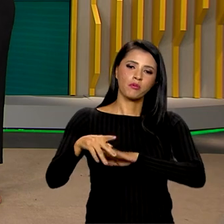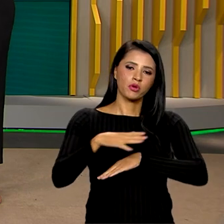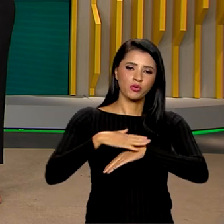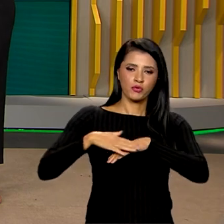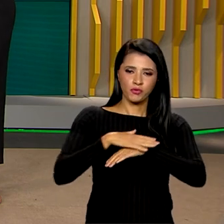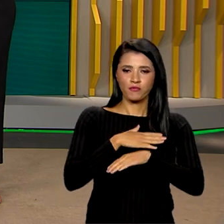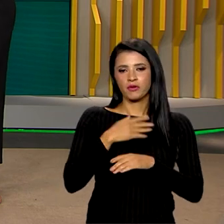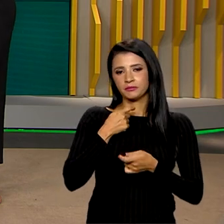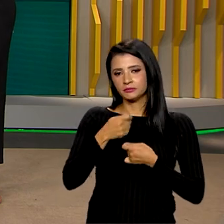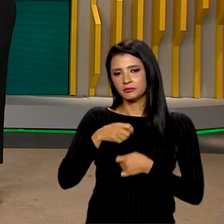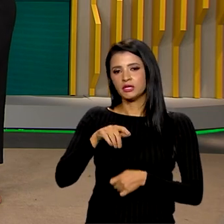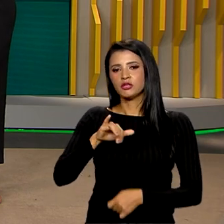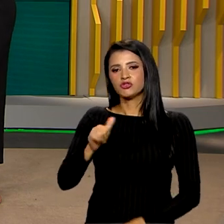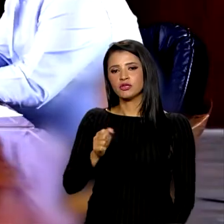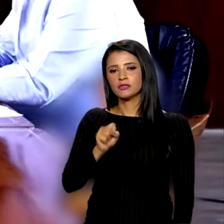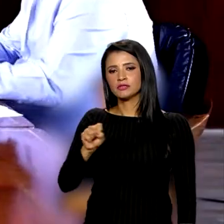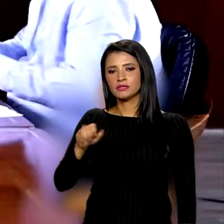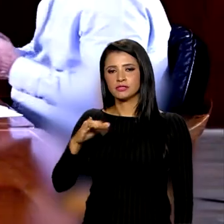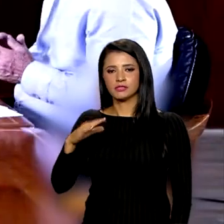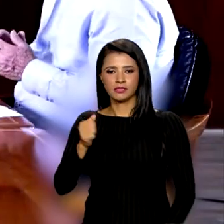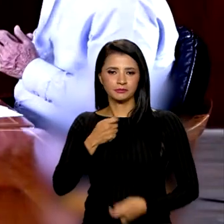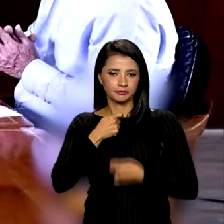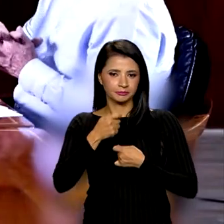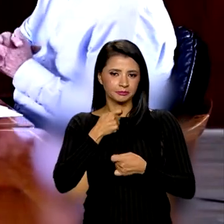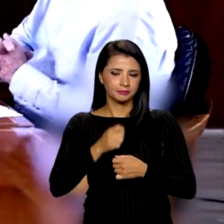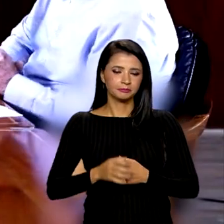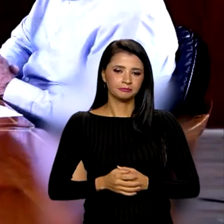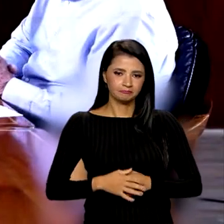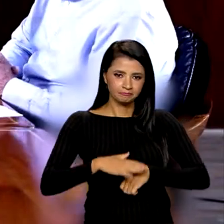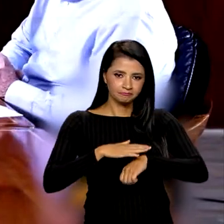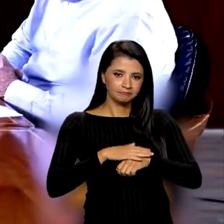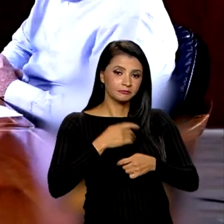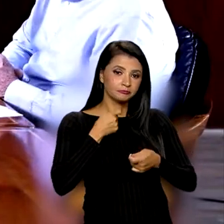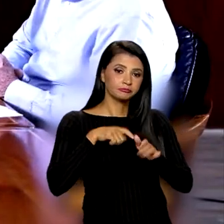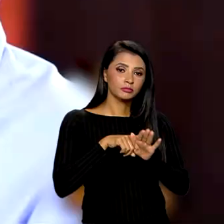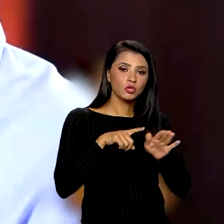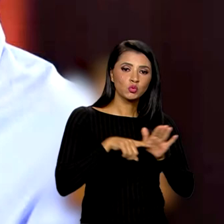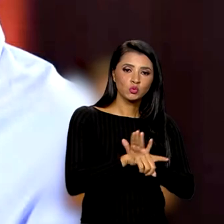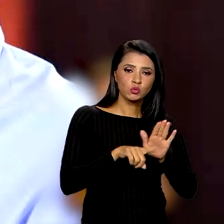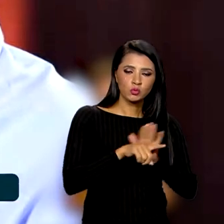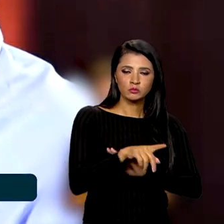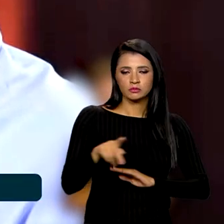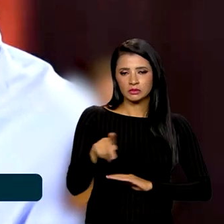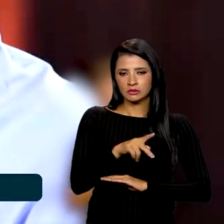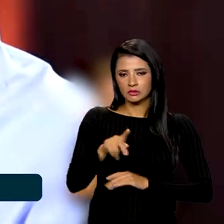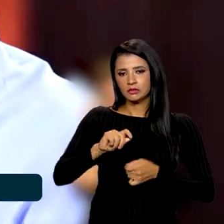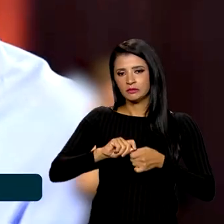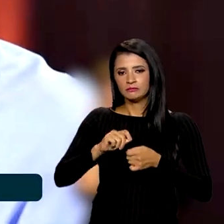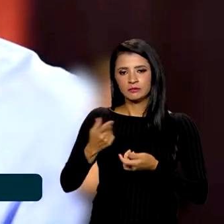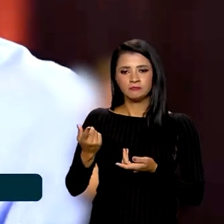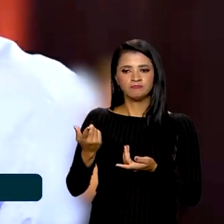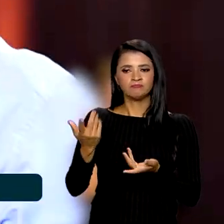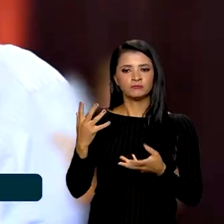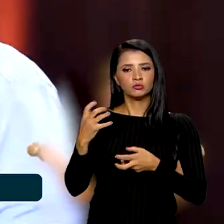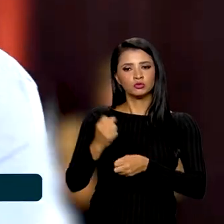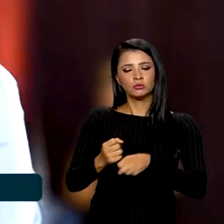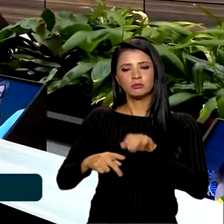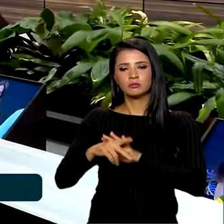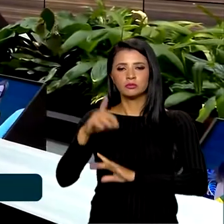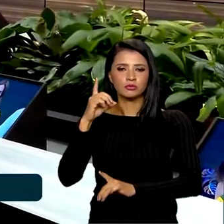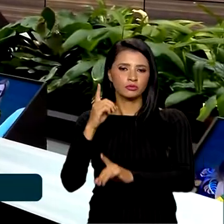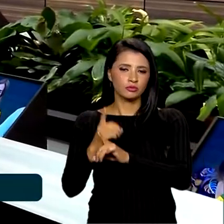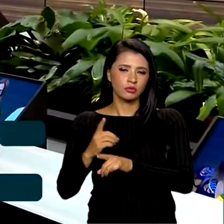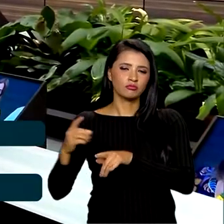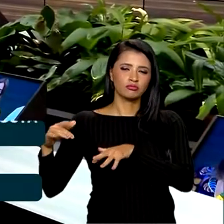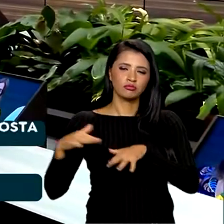de Jéssica Gonçalves. Durante a entrevista, o presidente Lula fez um balanço do encontro que reuniu mais de